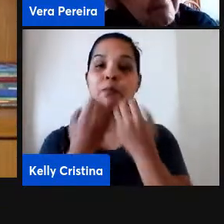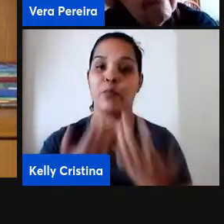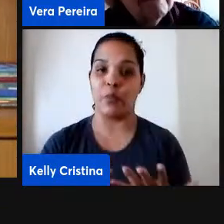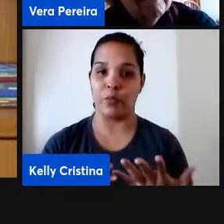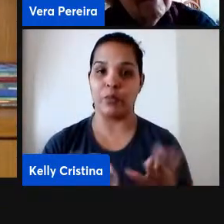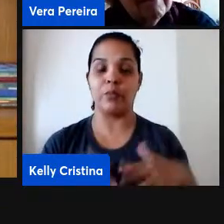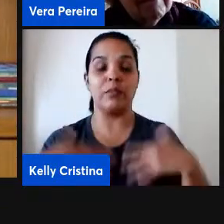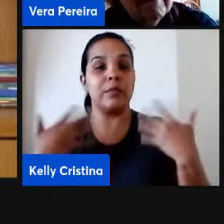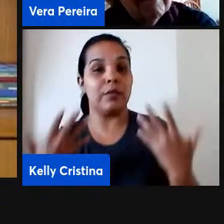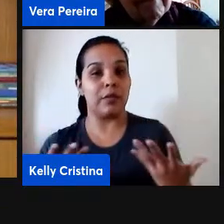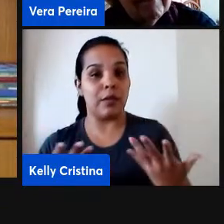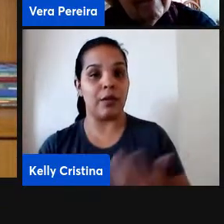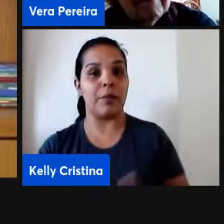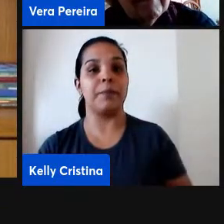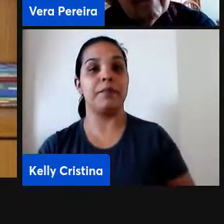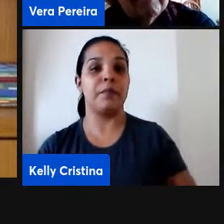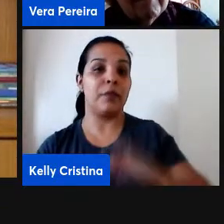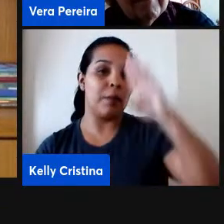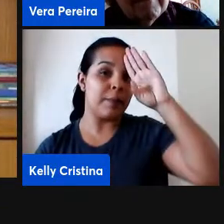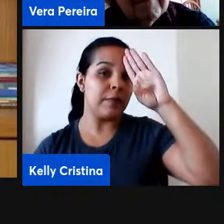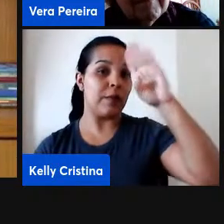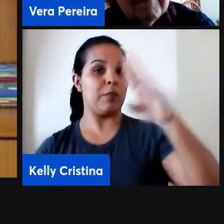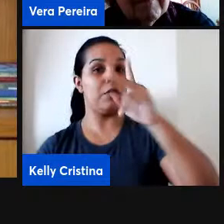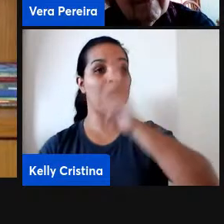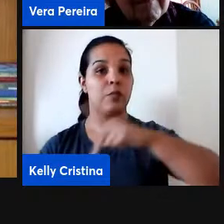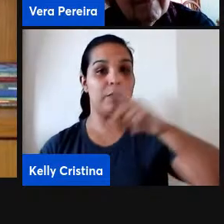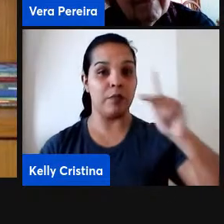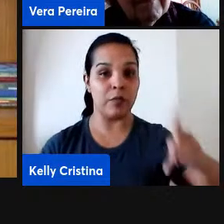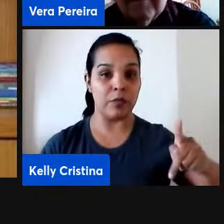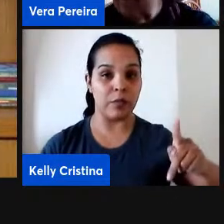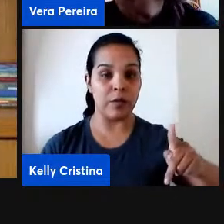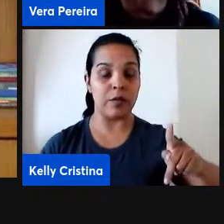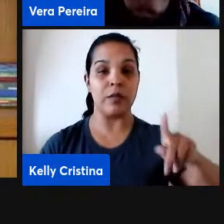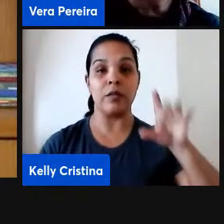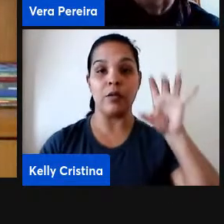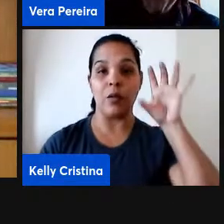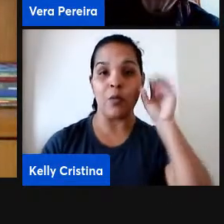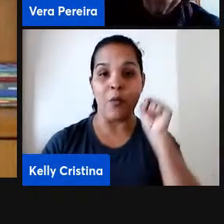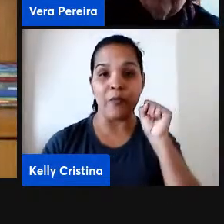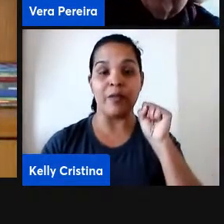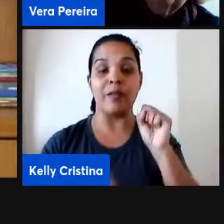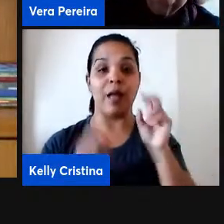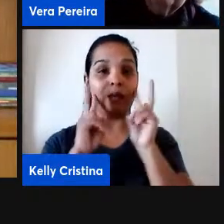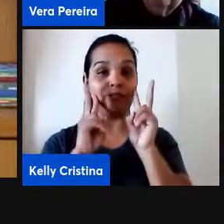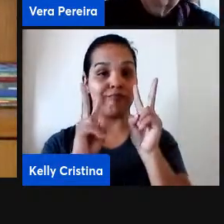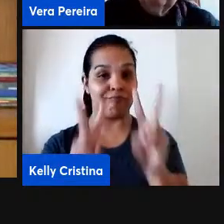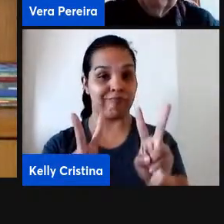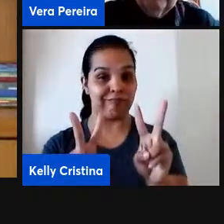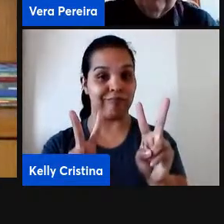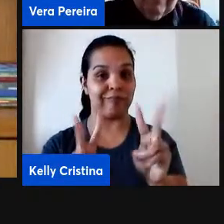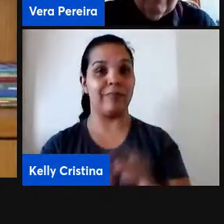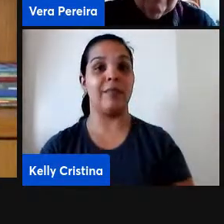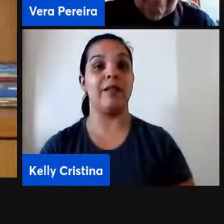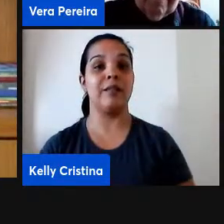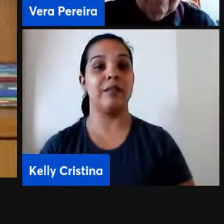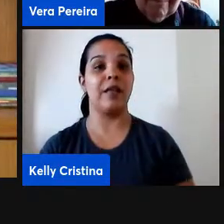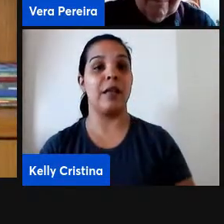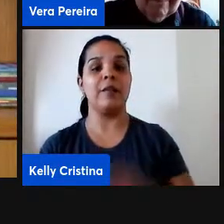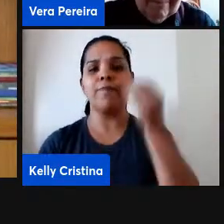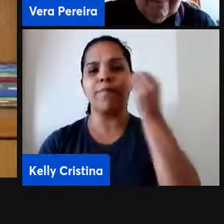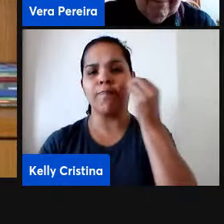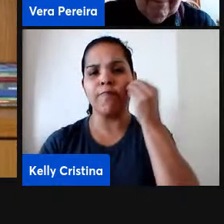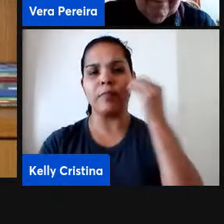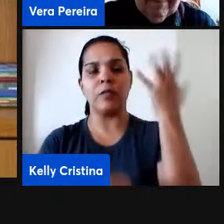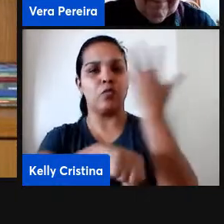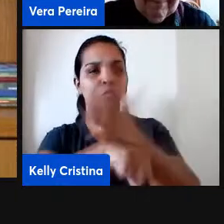Então, principalmente os professores que estão nos ouvindo, né? Testa a sua prática. Você